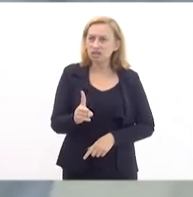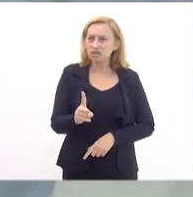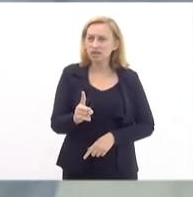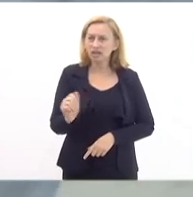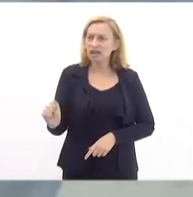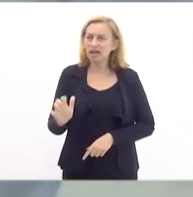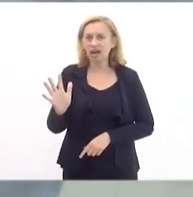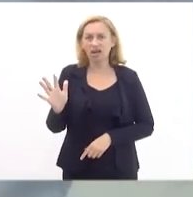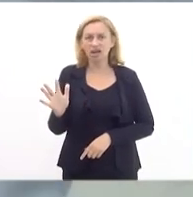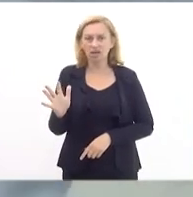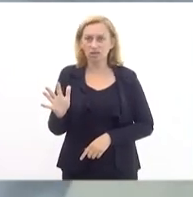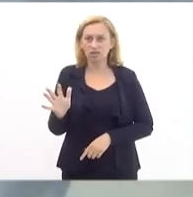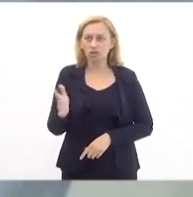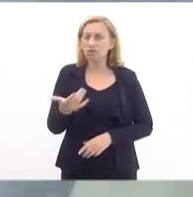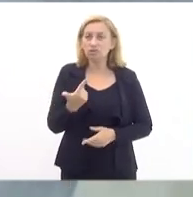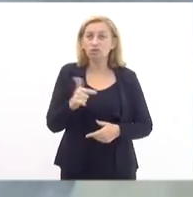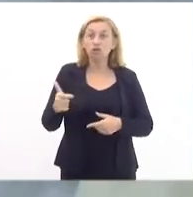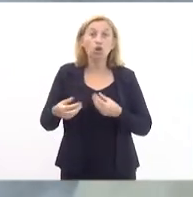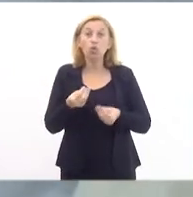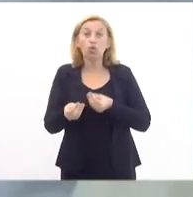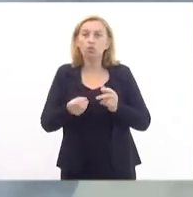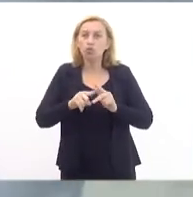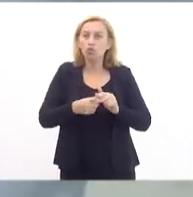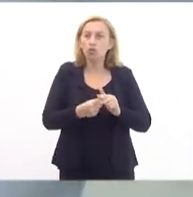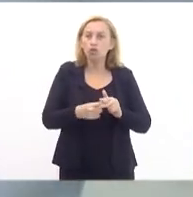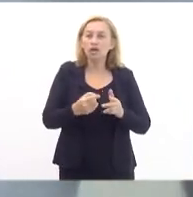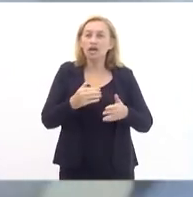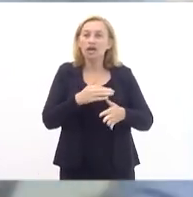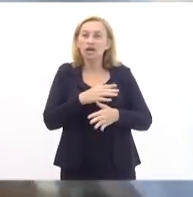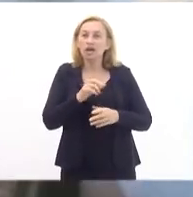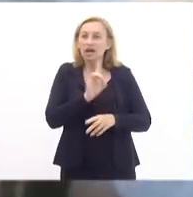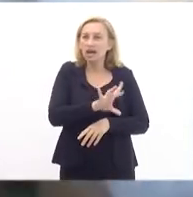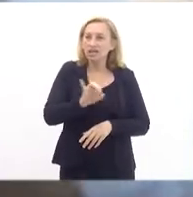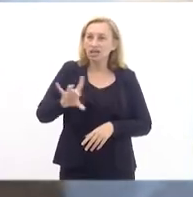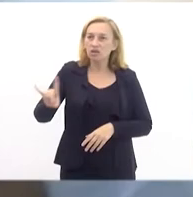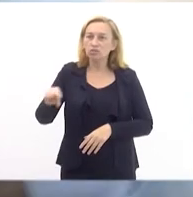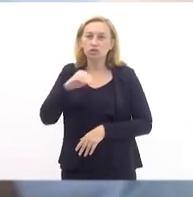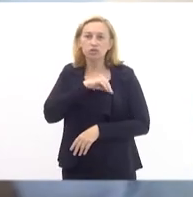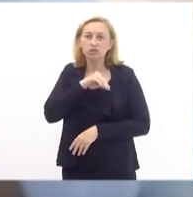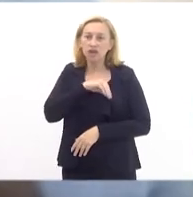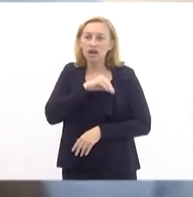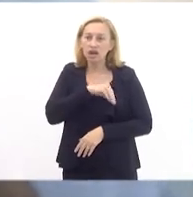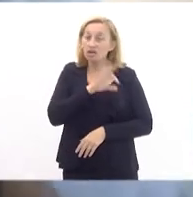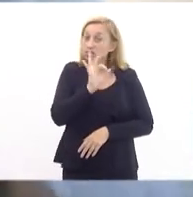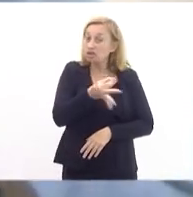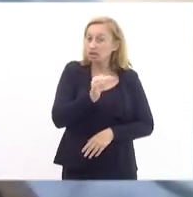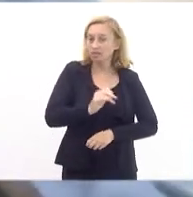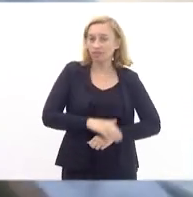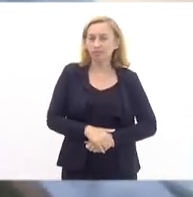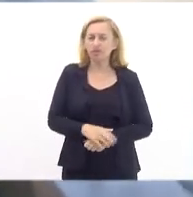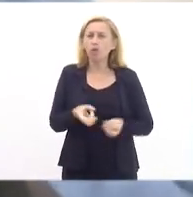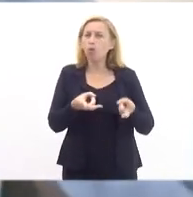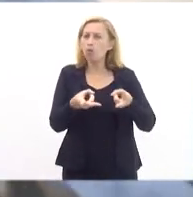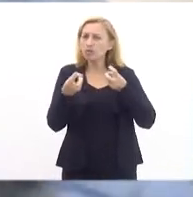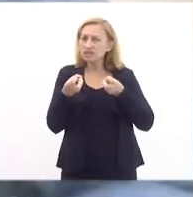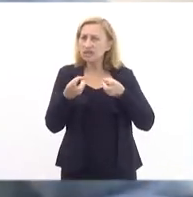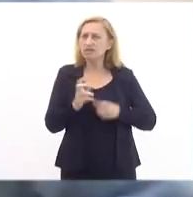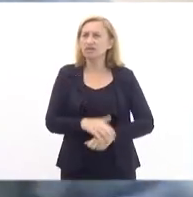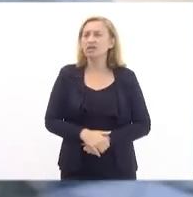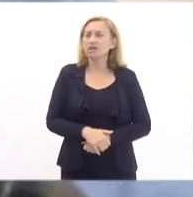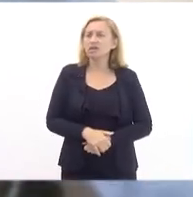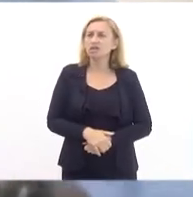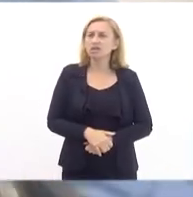têm também como corrigir, porque todo mundo tem o seu padrão de vida. E a gente observa que